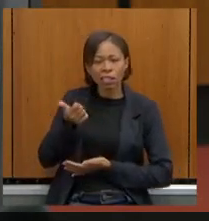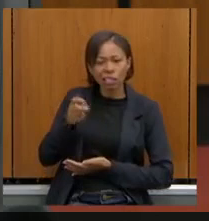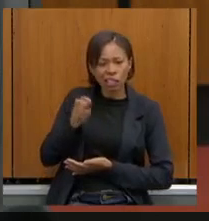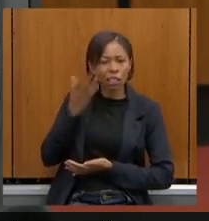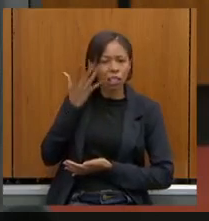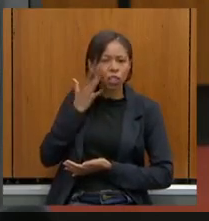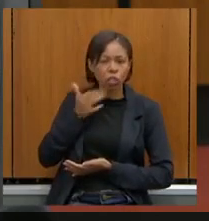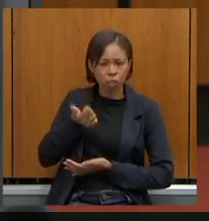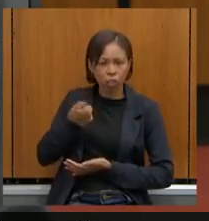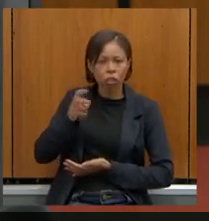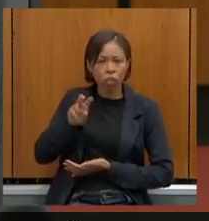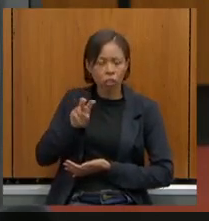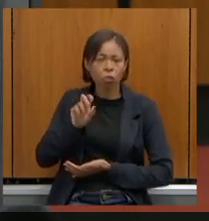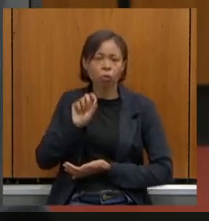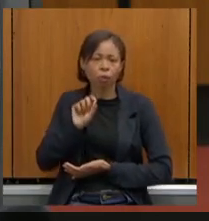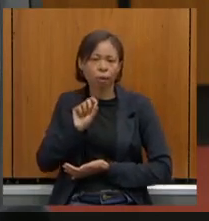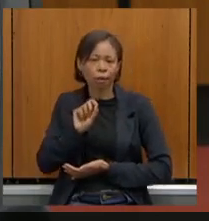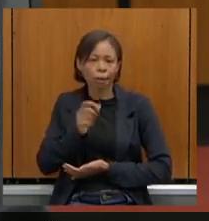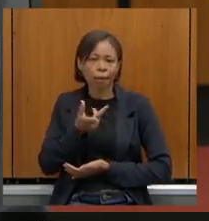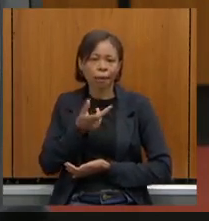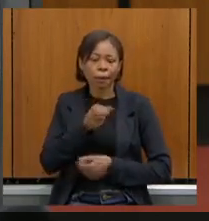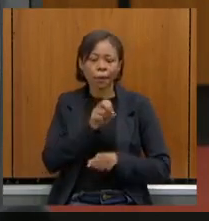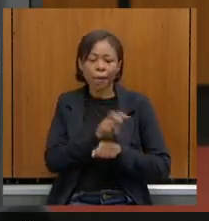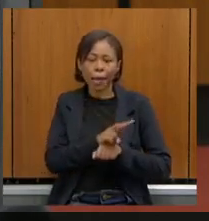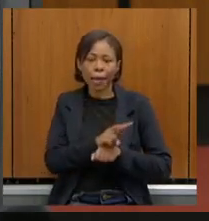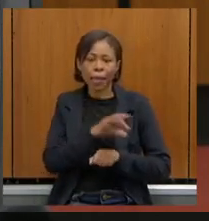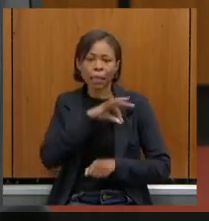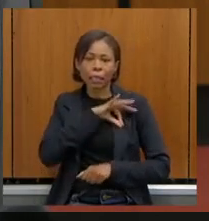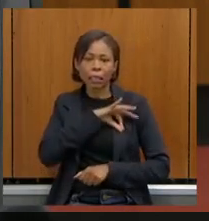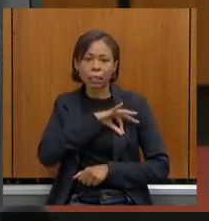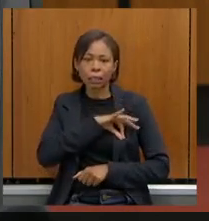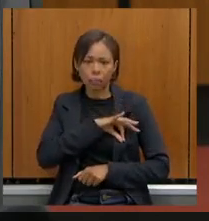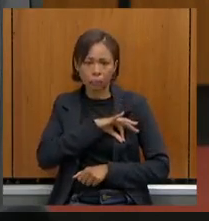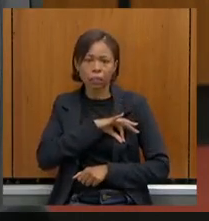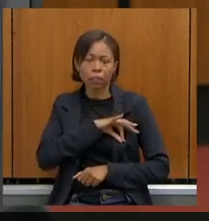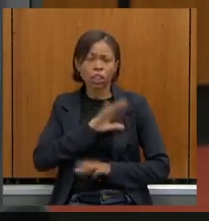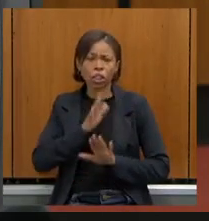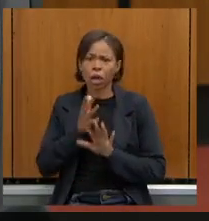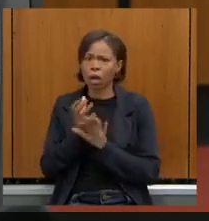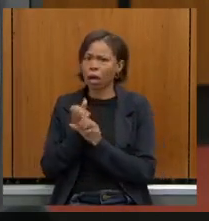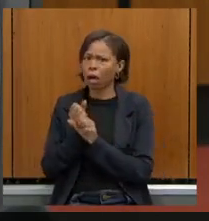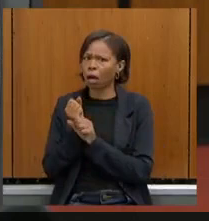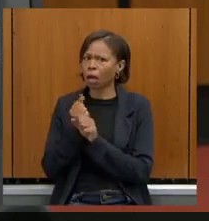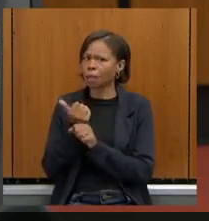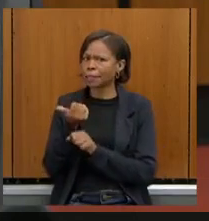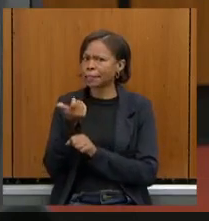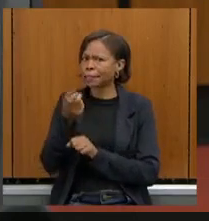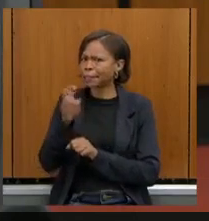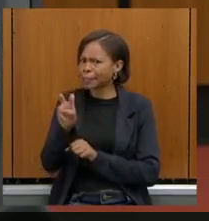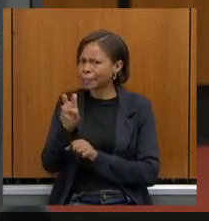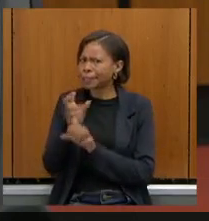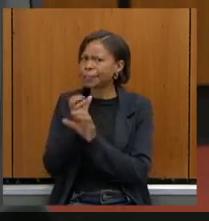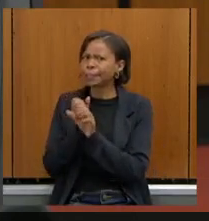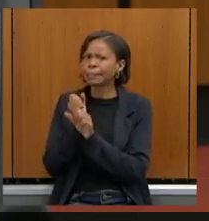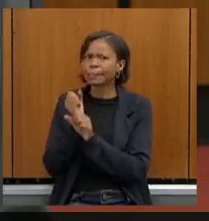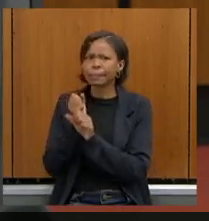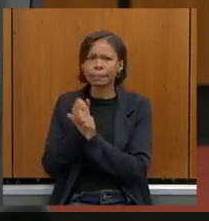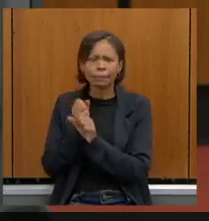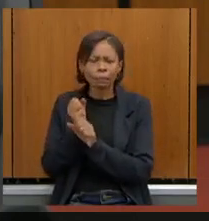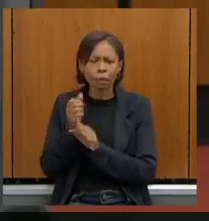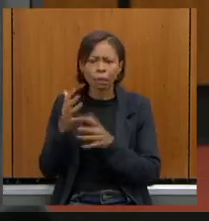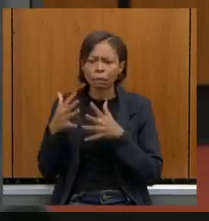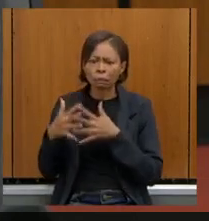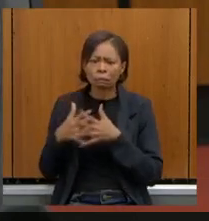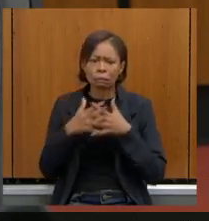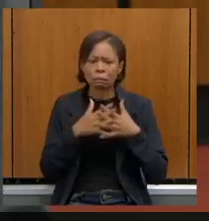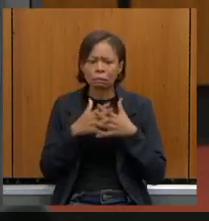salário que estava há mais de 15 anos sem, aí, nessa, nessa, nessa confusão.